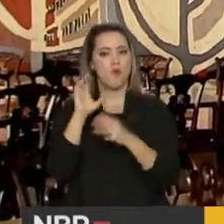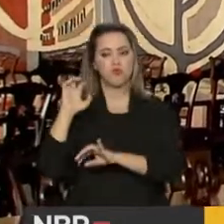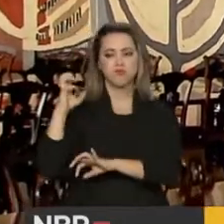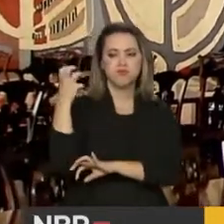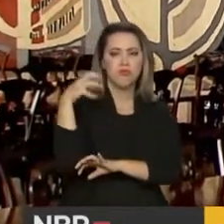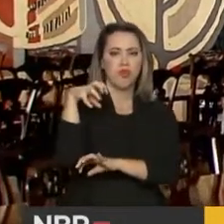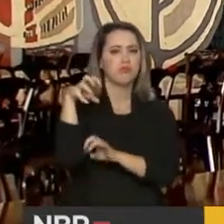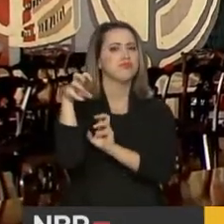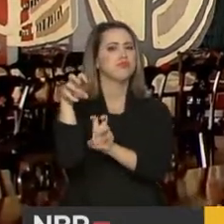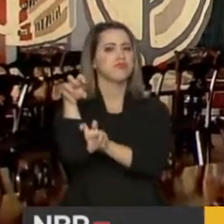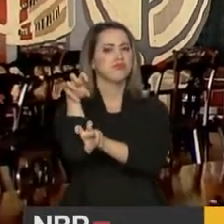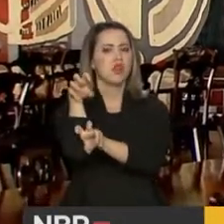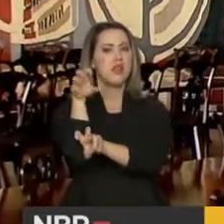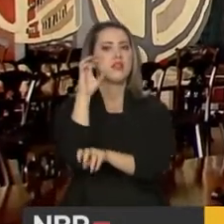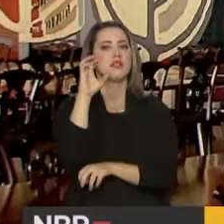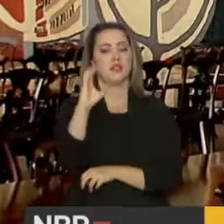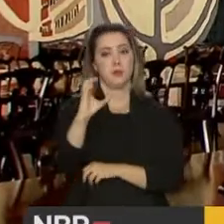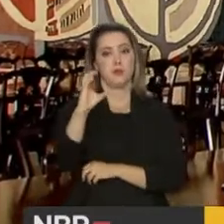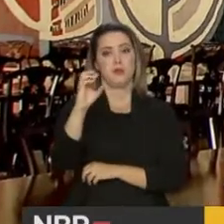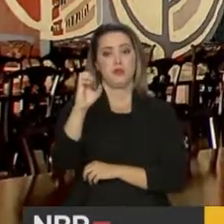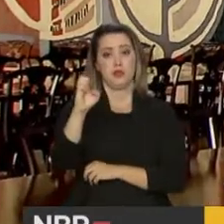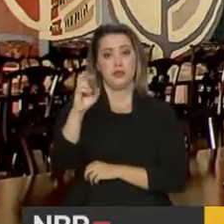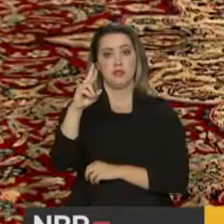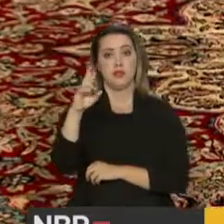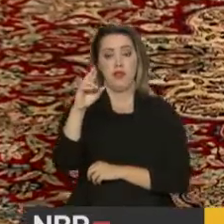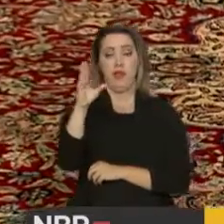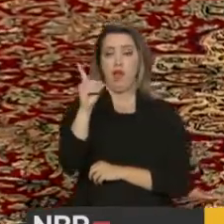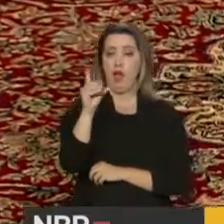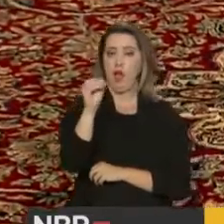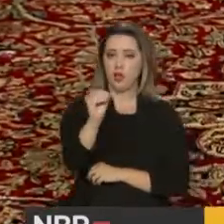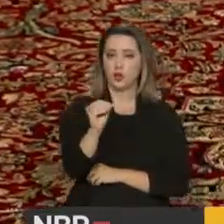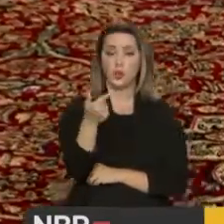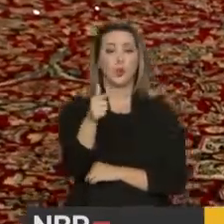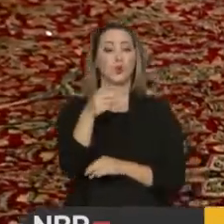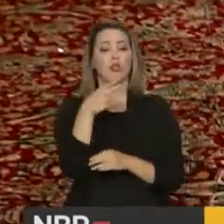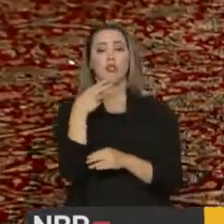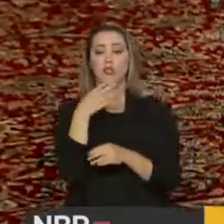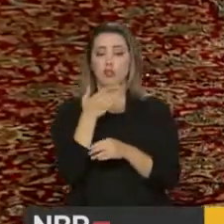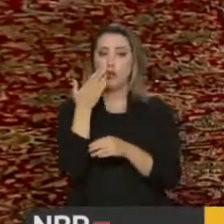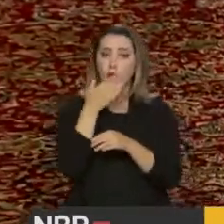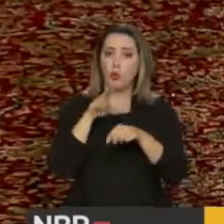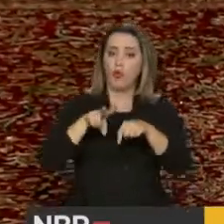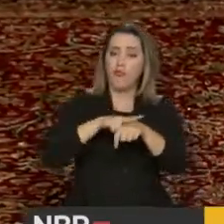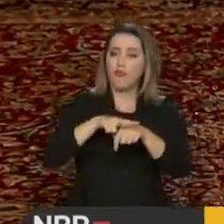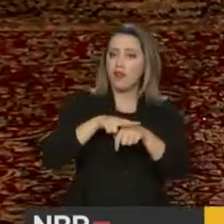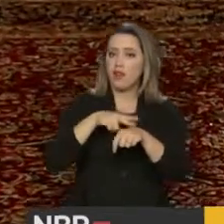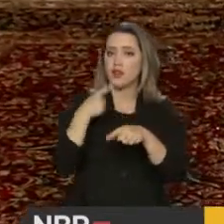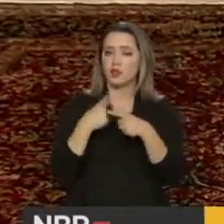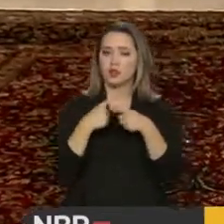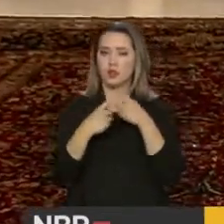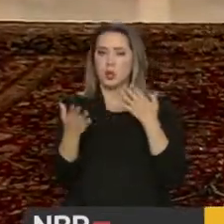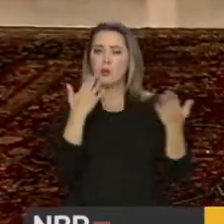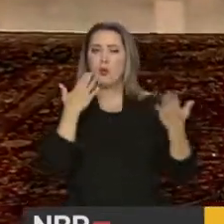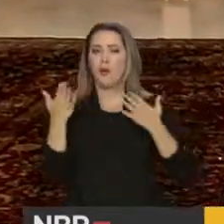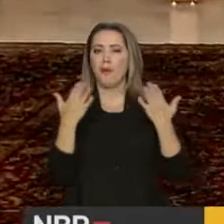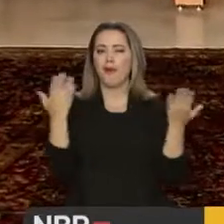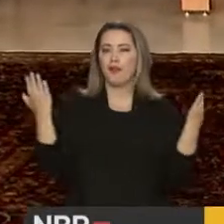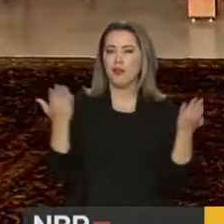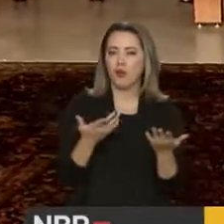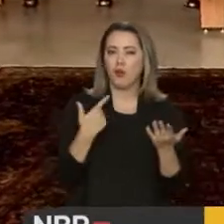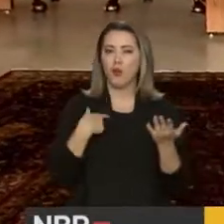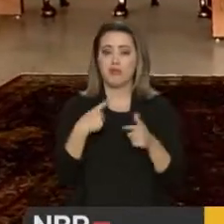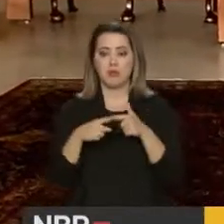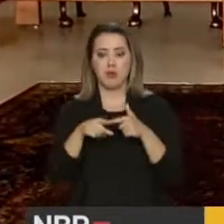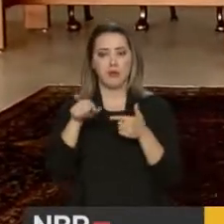nesse grande painel? A cor verde, ela não é utilizada, como se ele se remetesse a essa essa questão